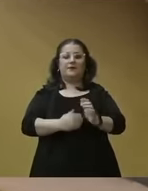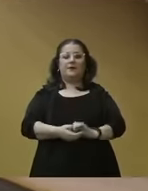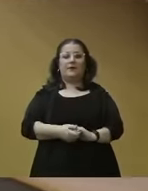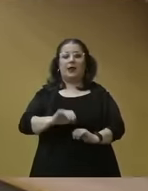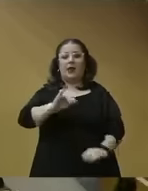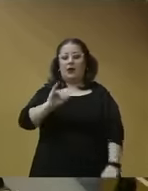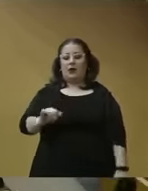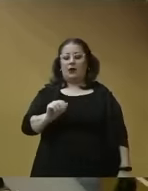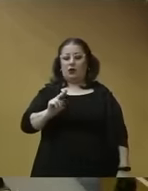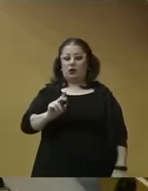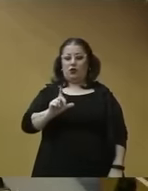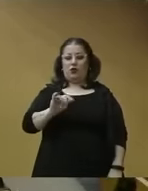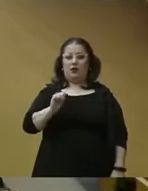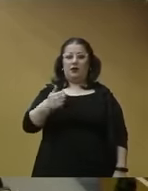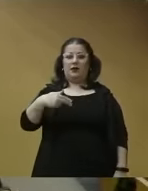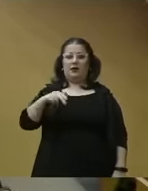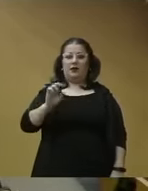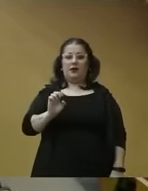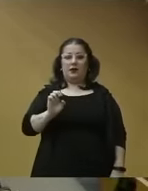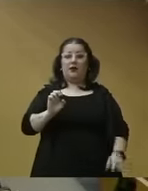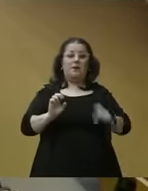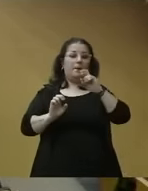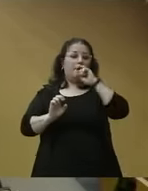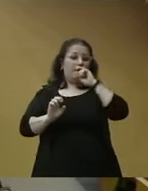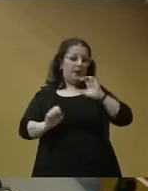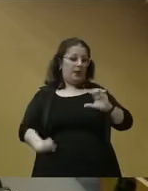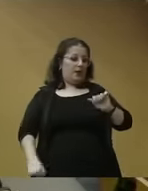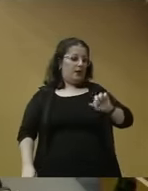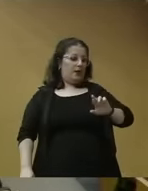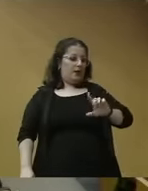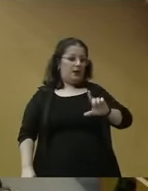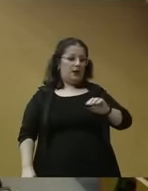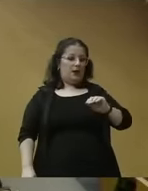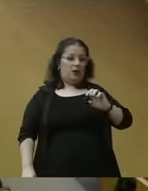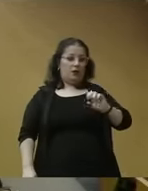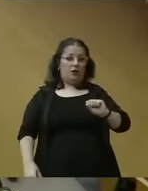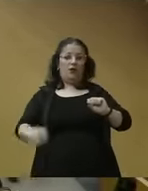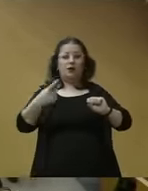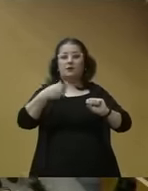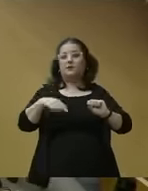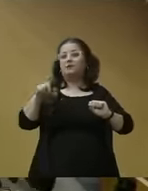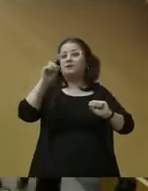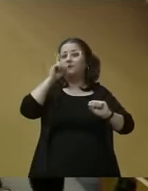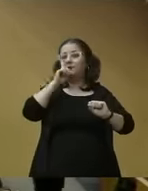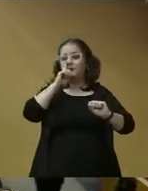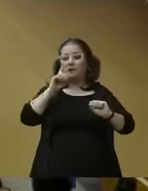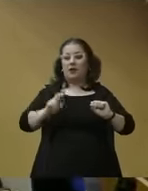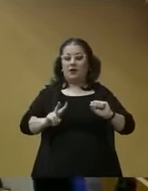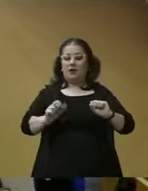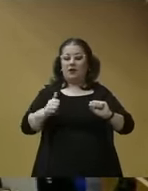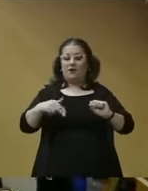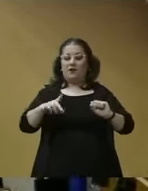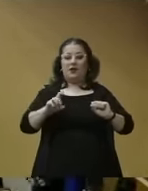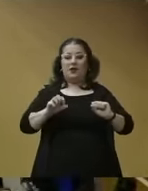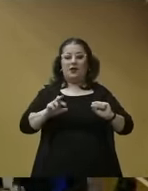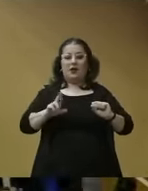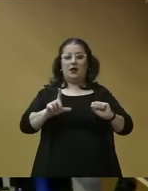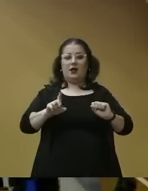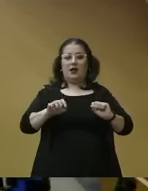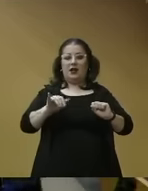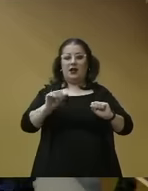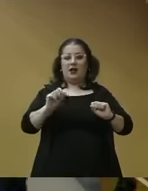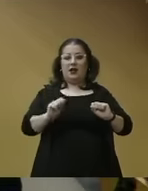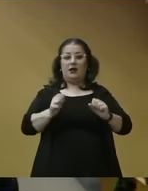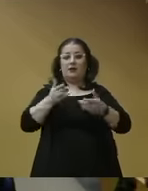Juliane Weber Peters, filha de Carlos Roberto Falck Peters e Vanderleia Weber